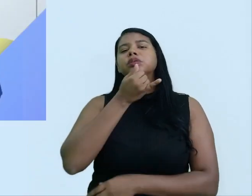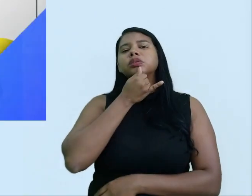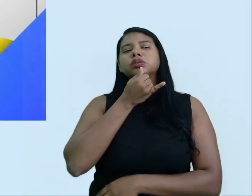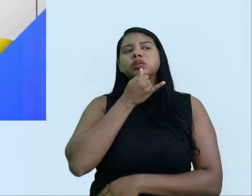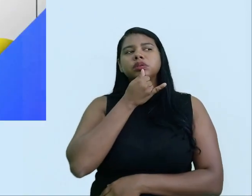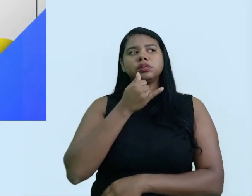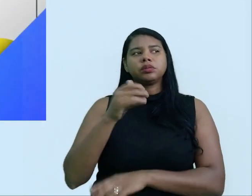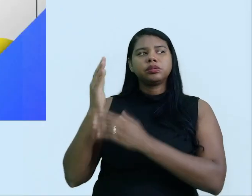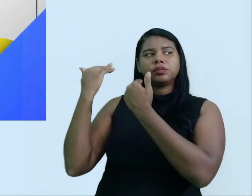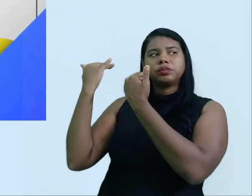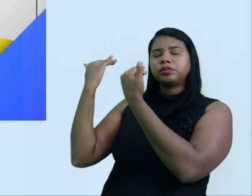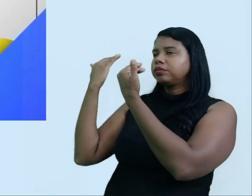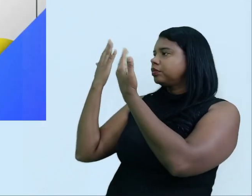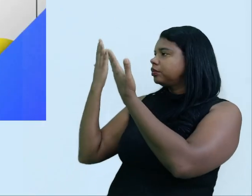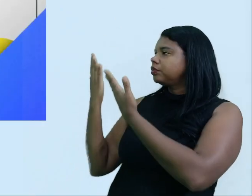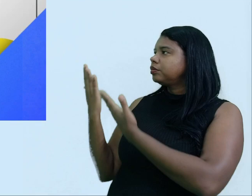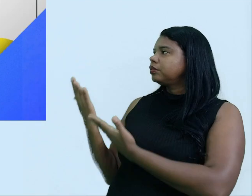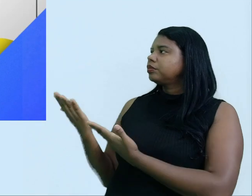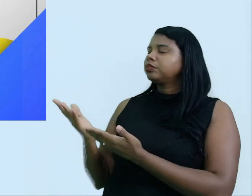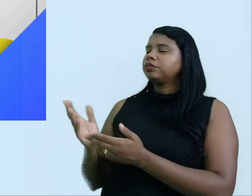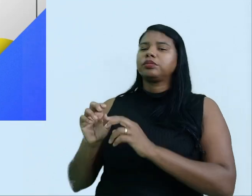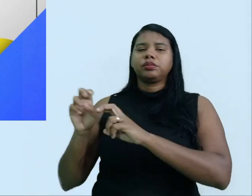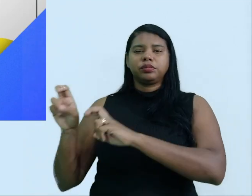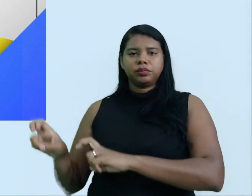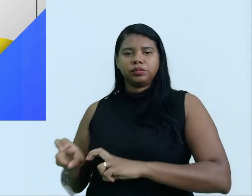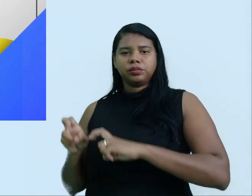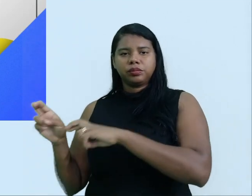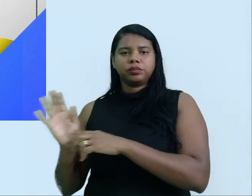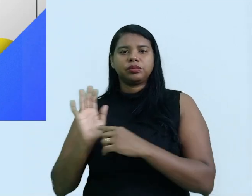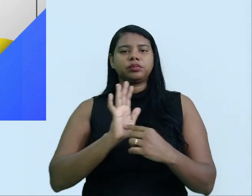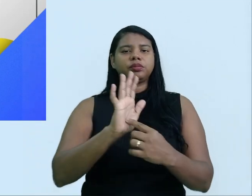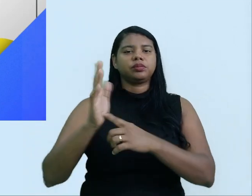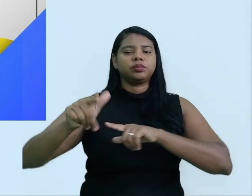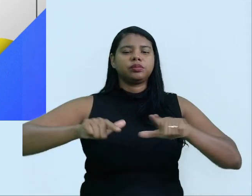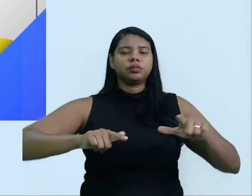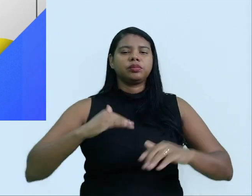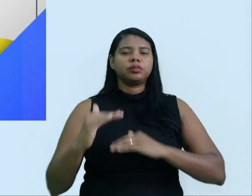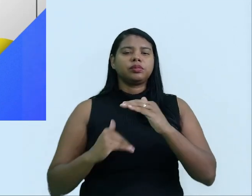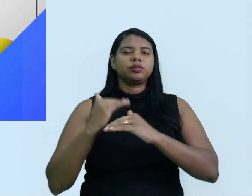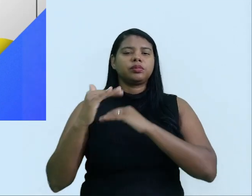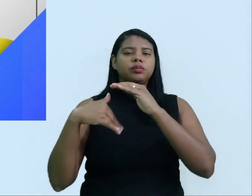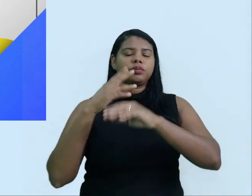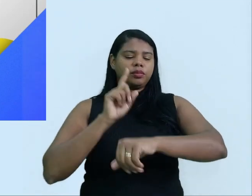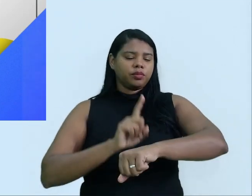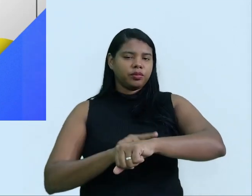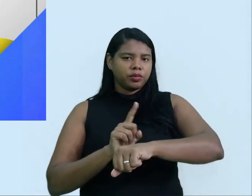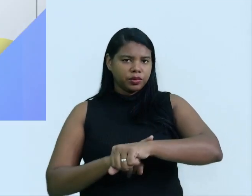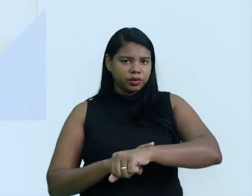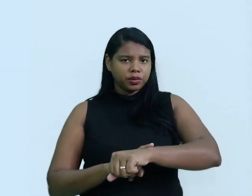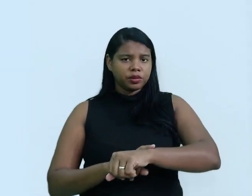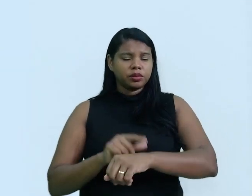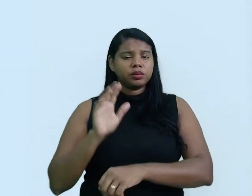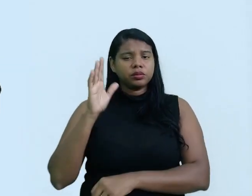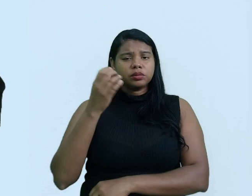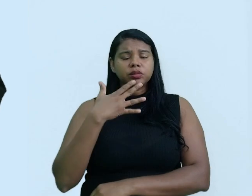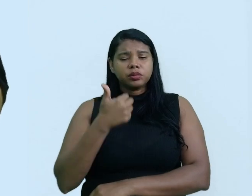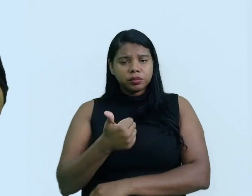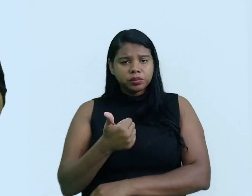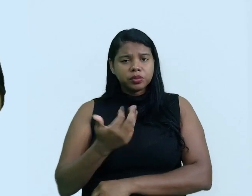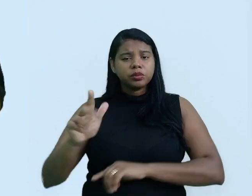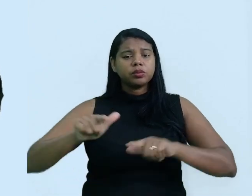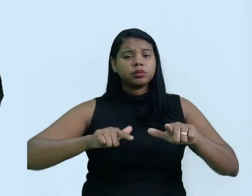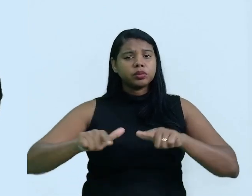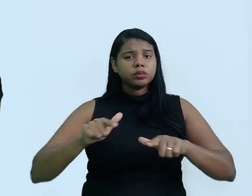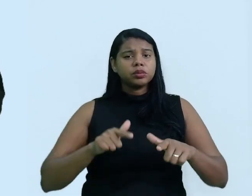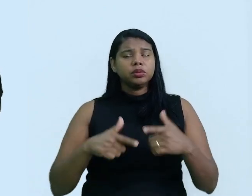imagem, uma aplicação de defensivo agrícola. Então, esse trabalho é desenvolvido em um horário que seja favorável para o trabalhador, para que ele não tenha